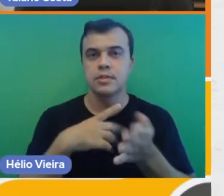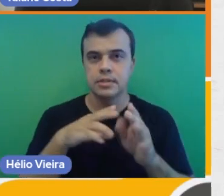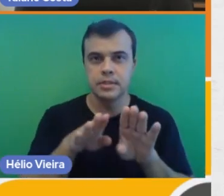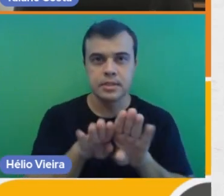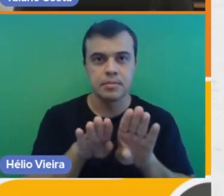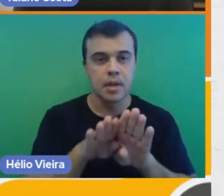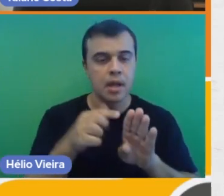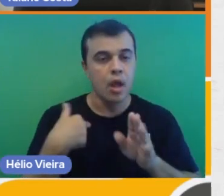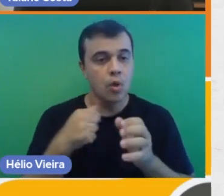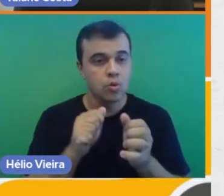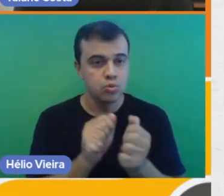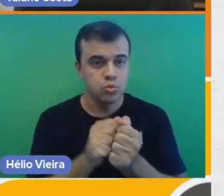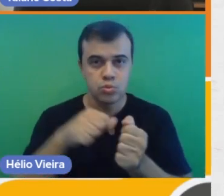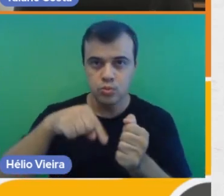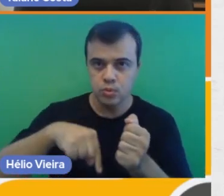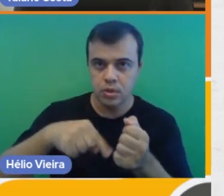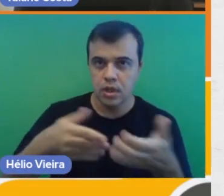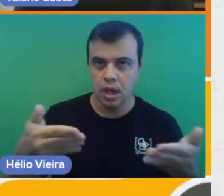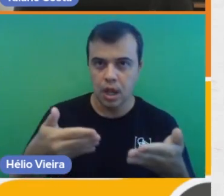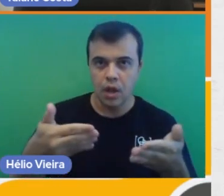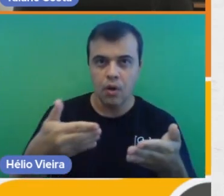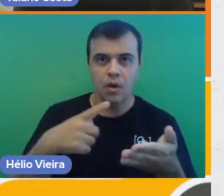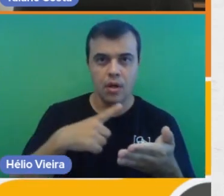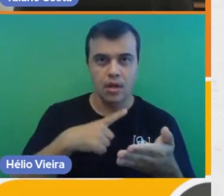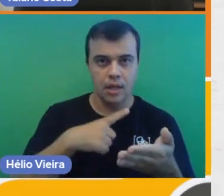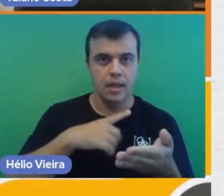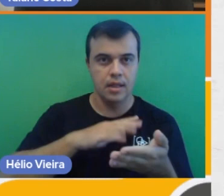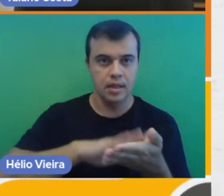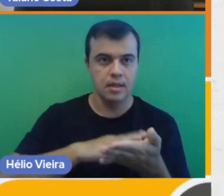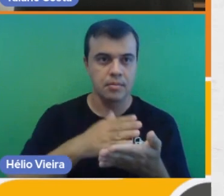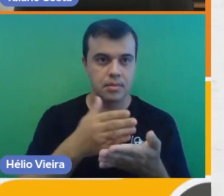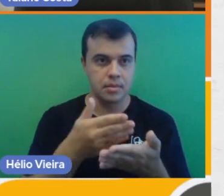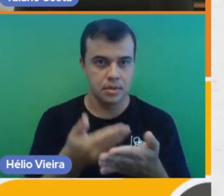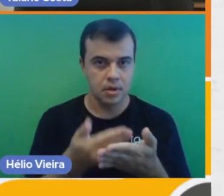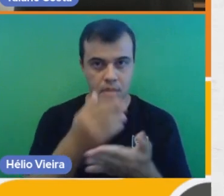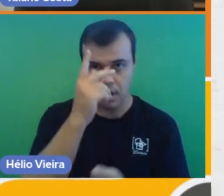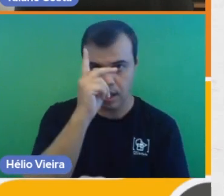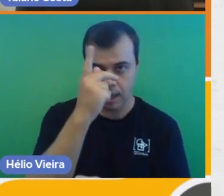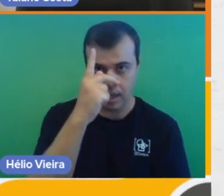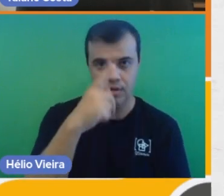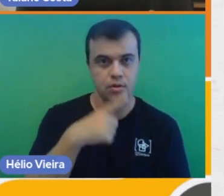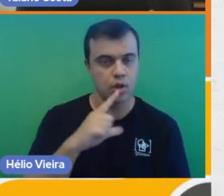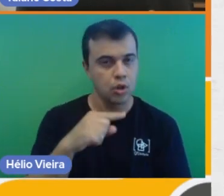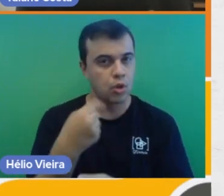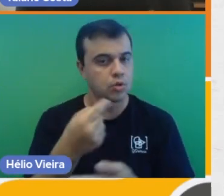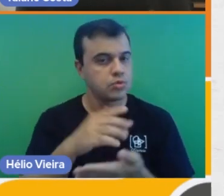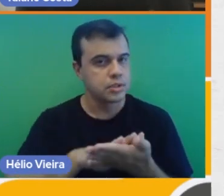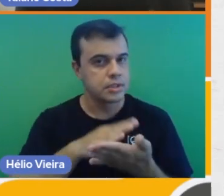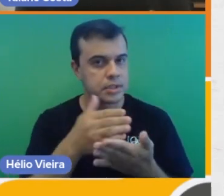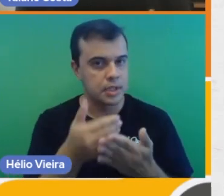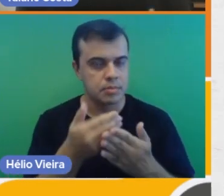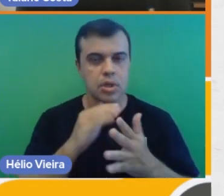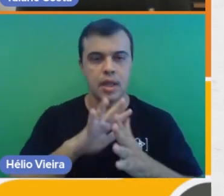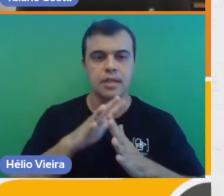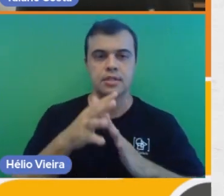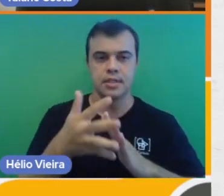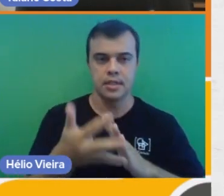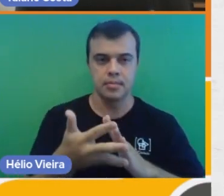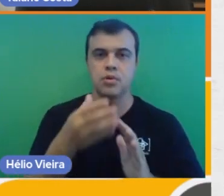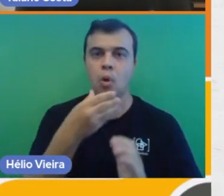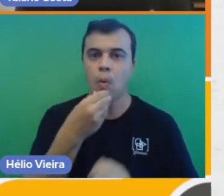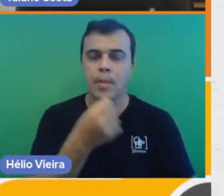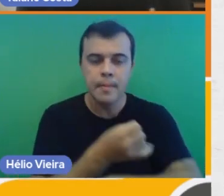me acompanha nessa gravação o Hélio Vieira, que é nosso intérprete de Libras. Ele é um